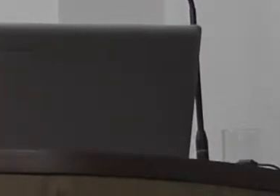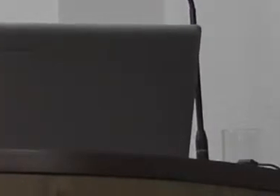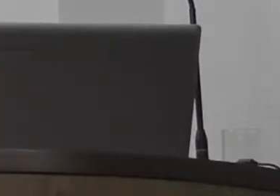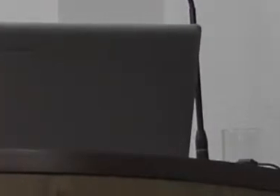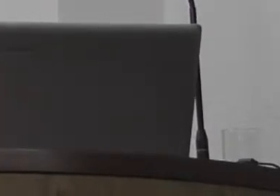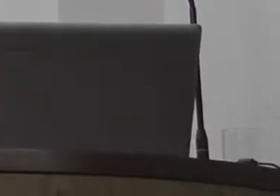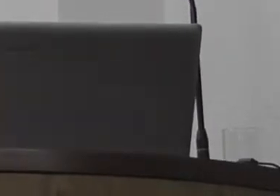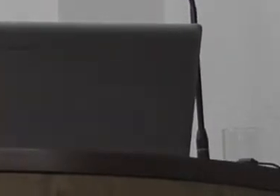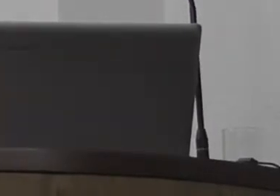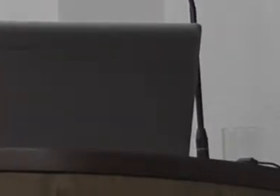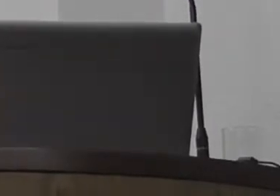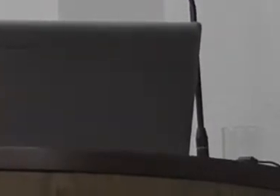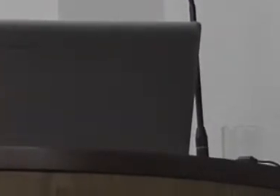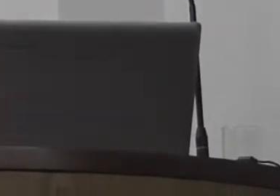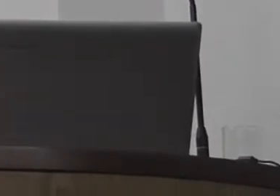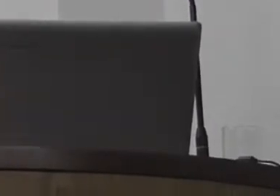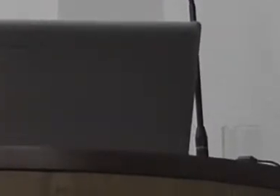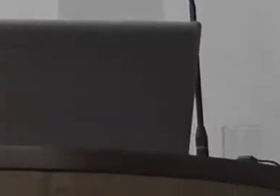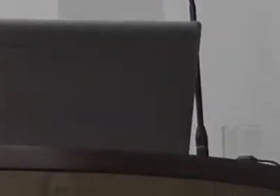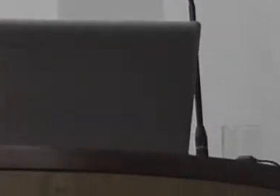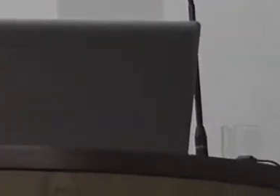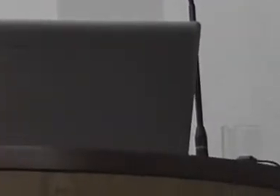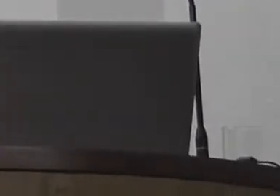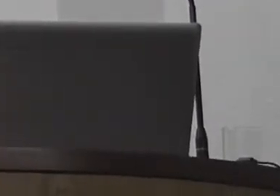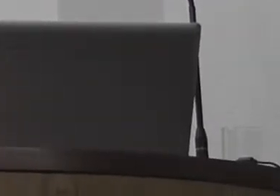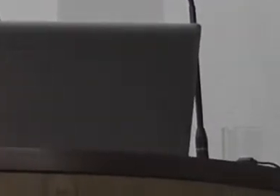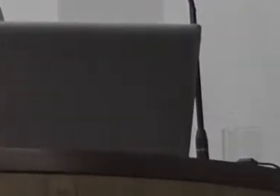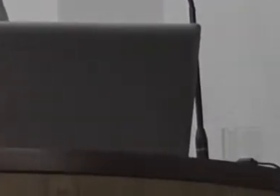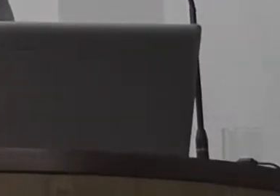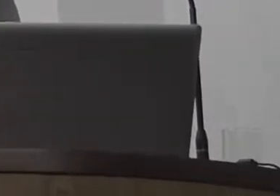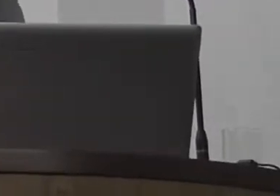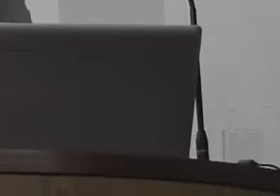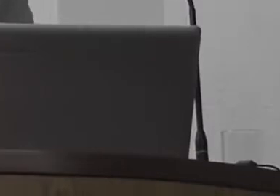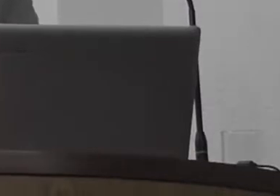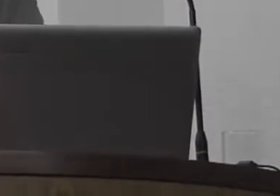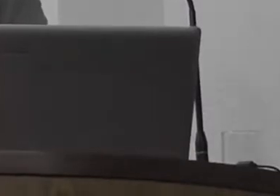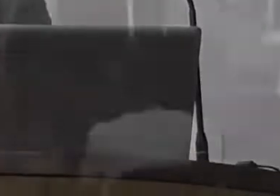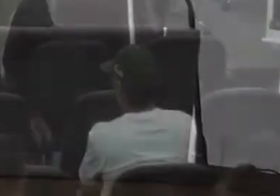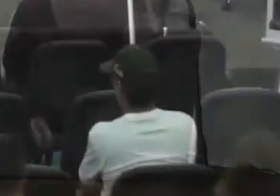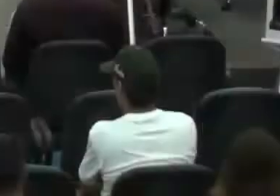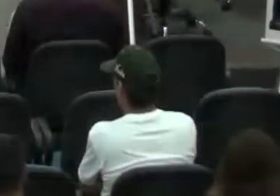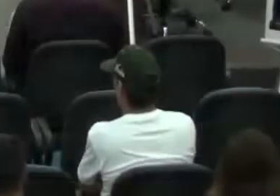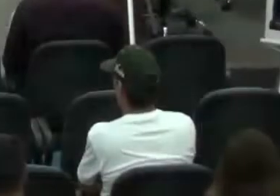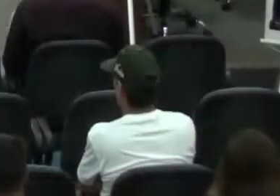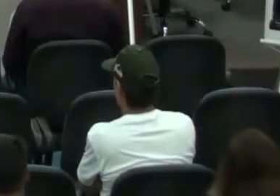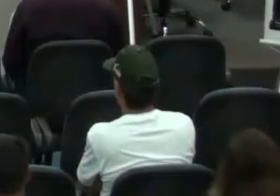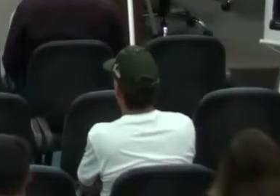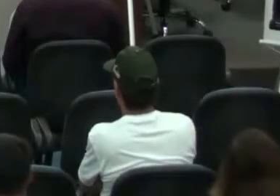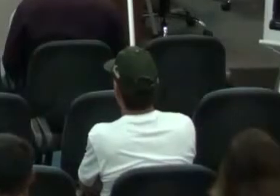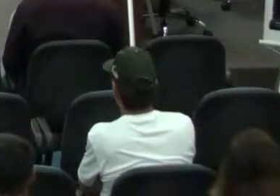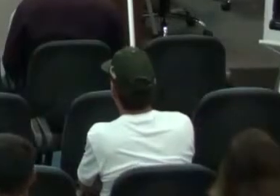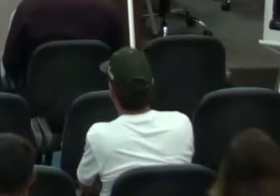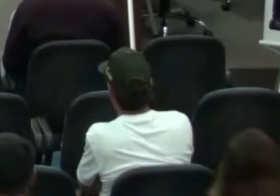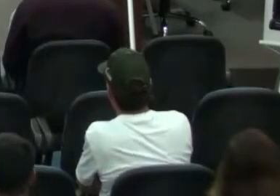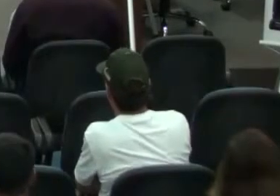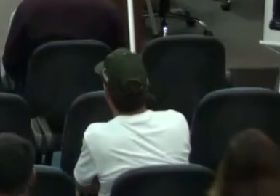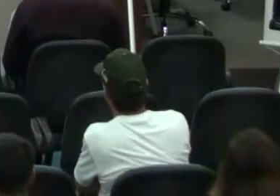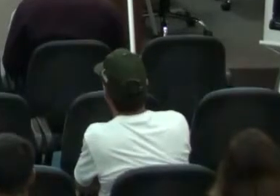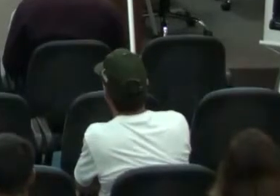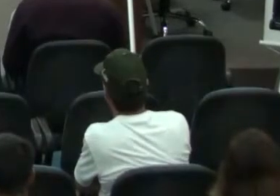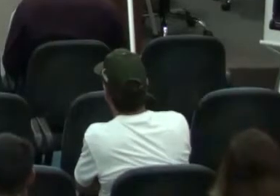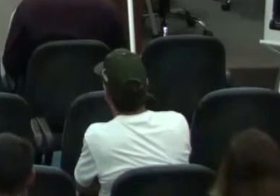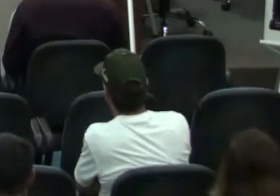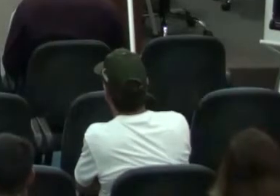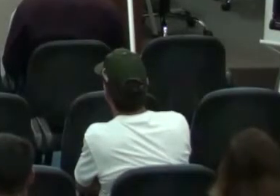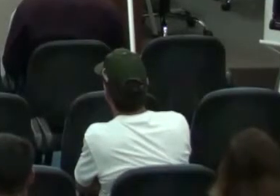a Libras ou o profissional tradutor e intérprete, nós não temos. Exatamente, esse meu questionamento foi, até